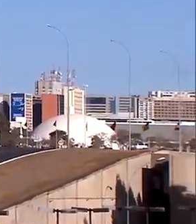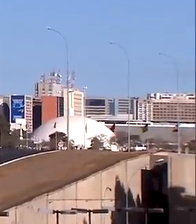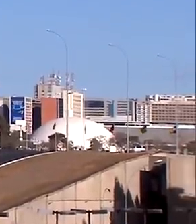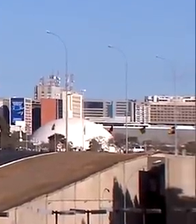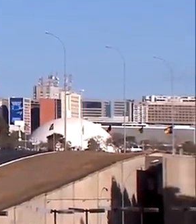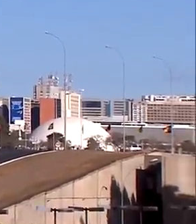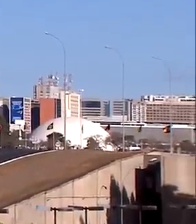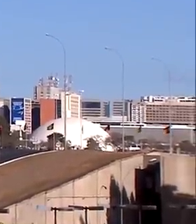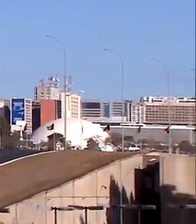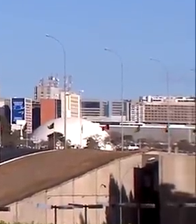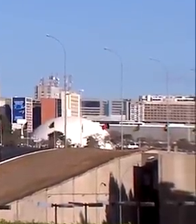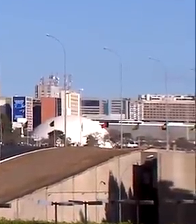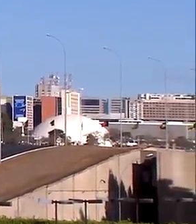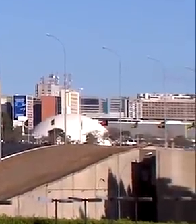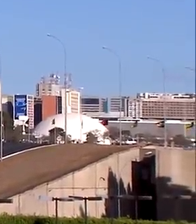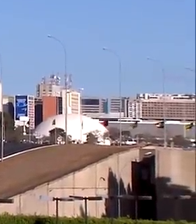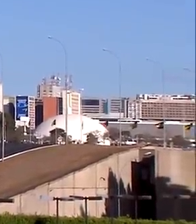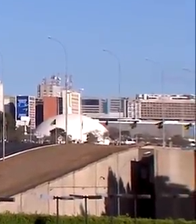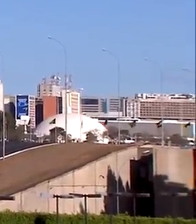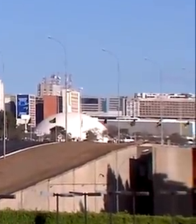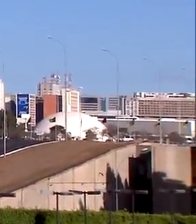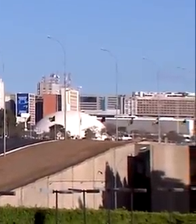E aí